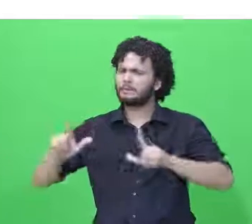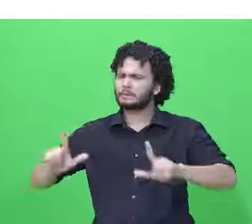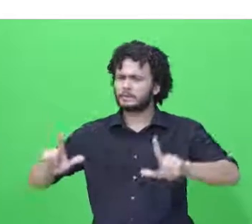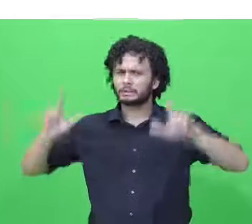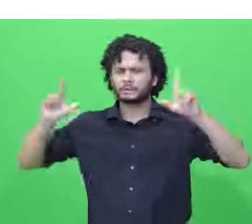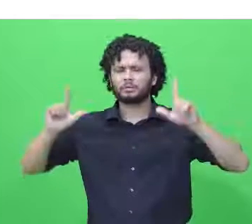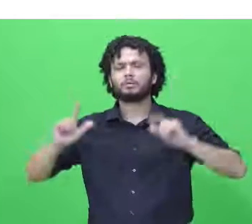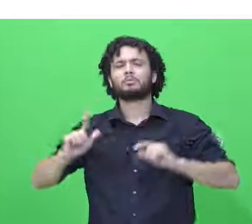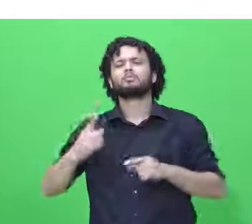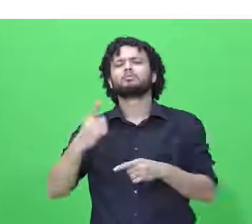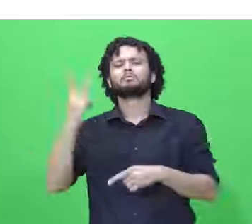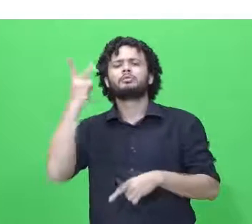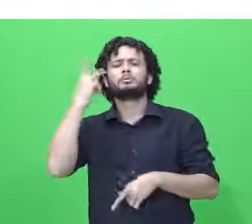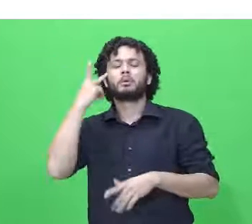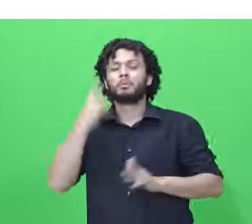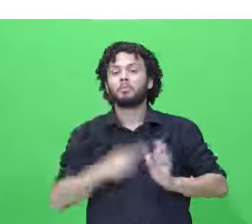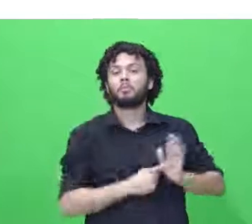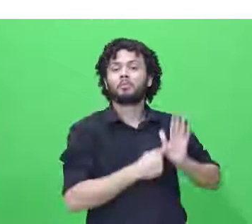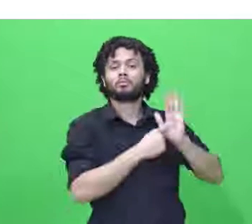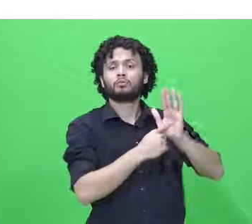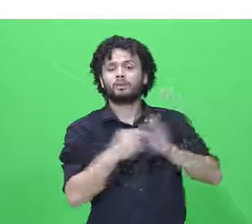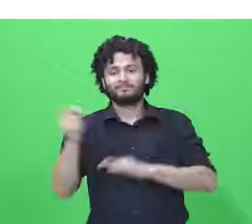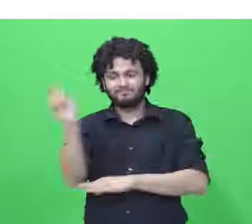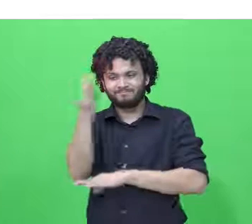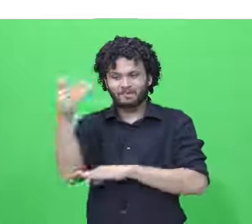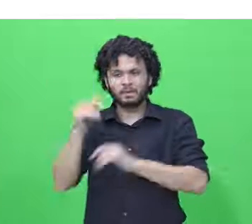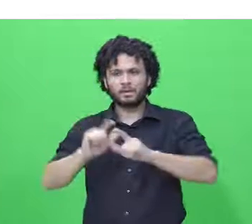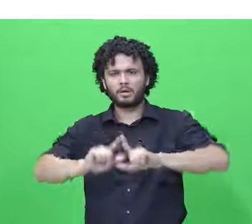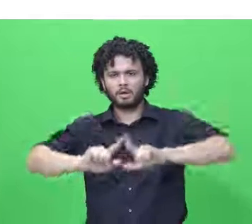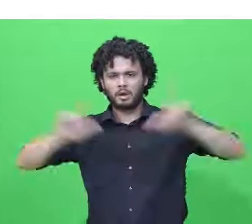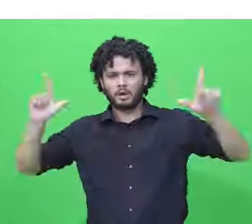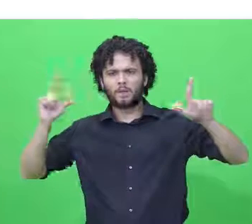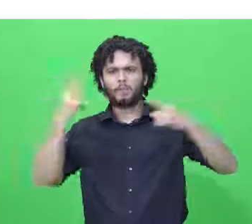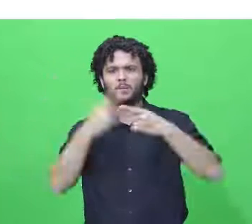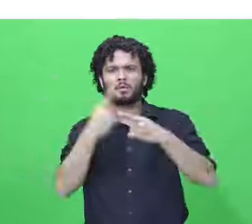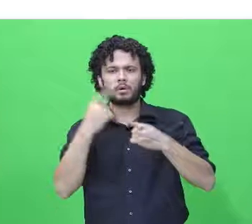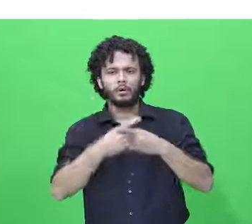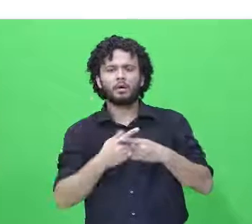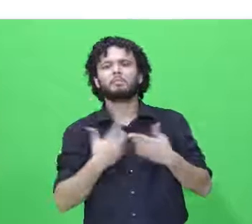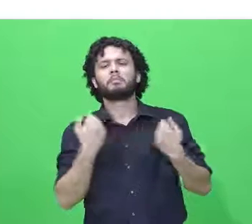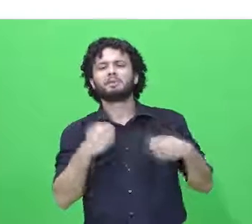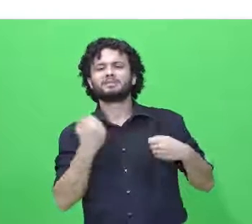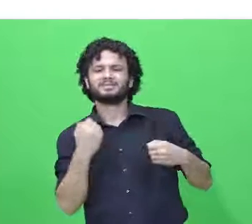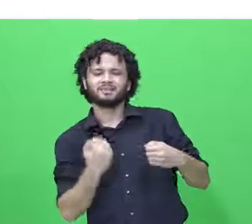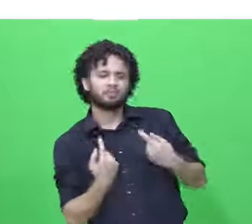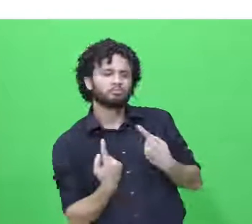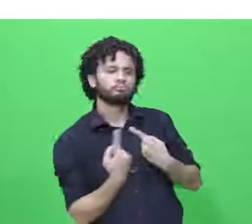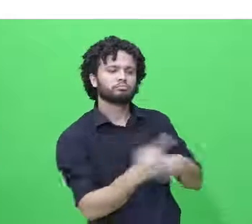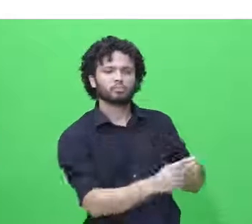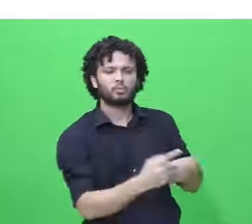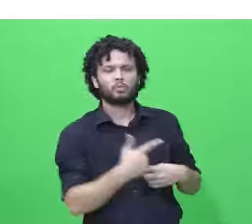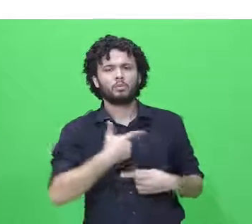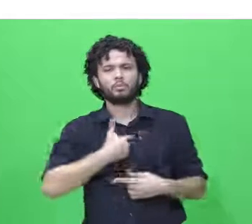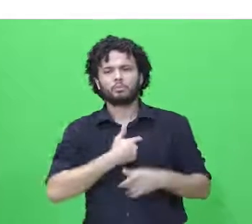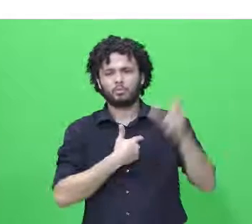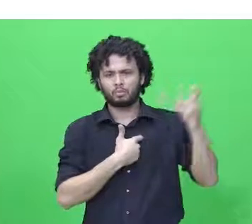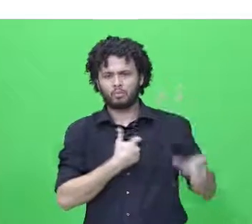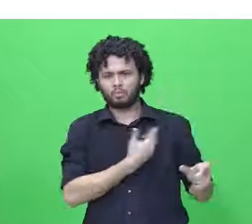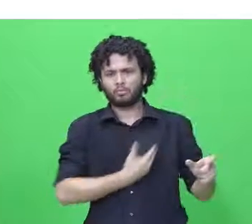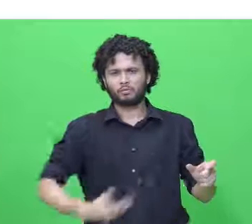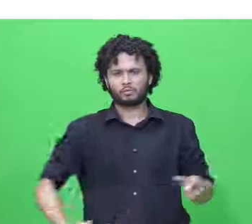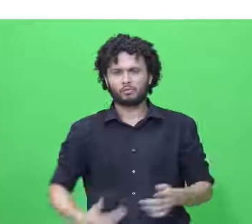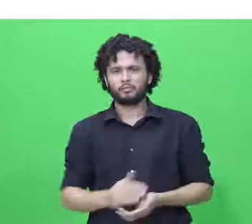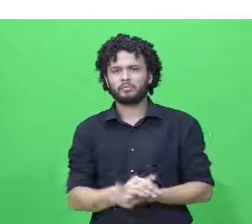São Paulo quer mostrar então um bandeirante grande, por quê? Porque a gente tem que massacrar esse governo provisório, então o governo provisório então